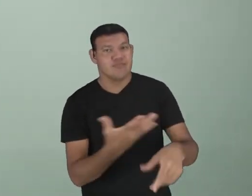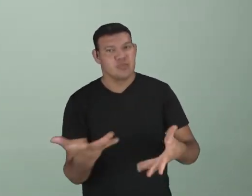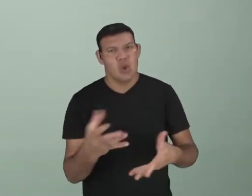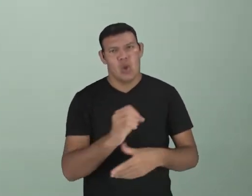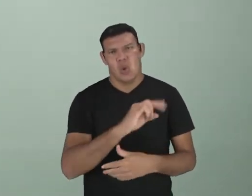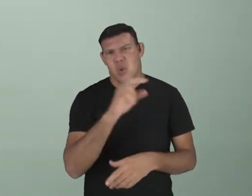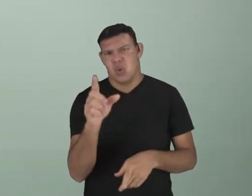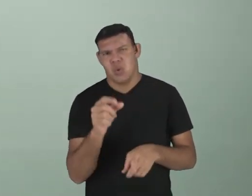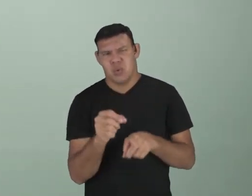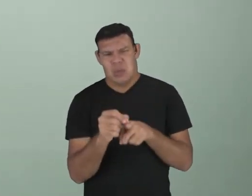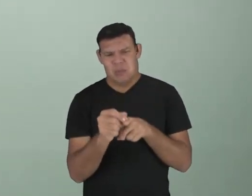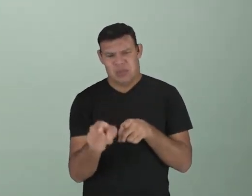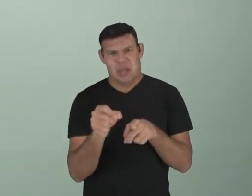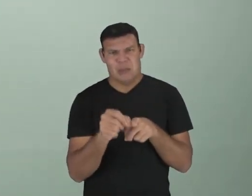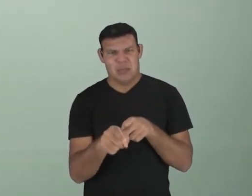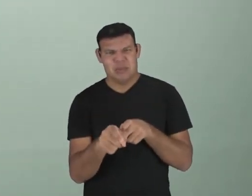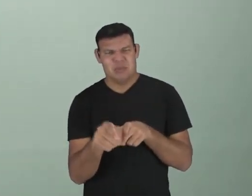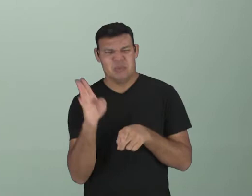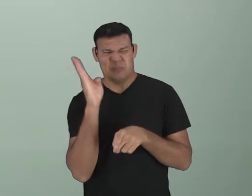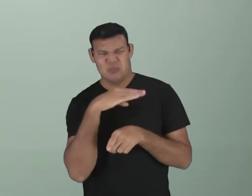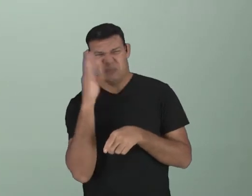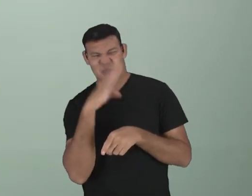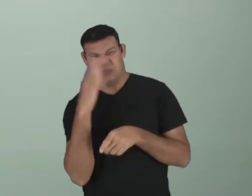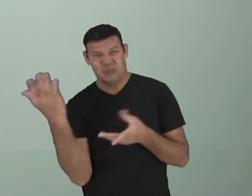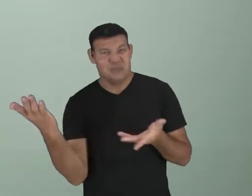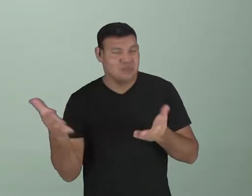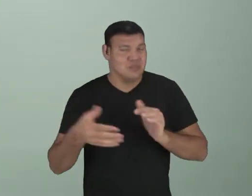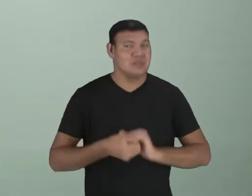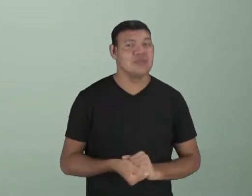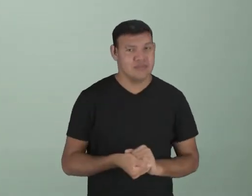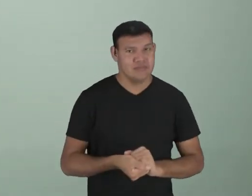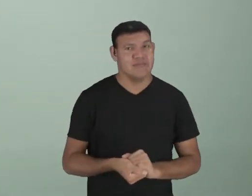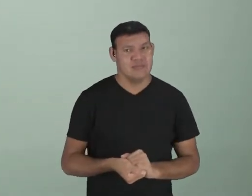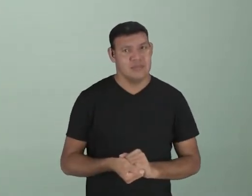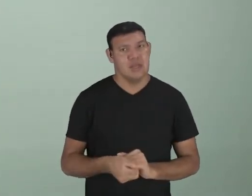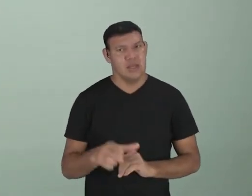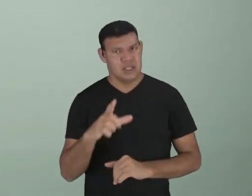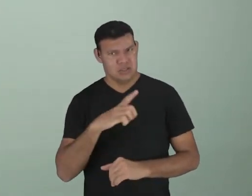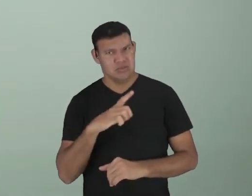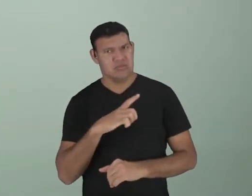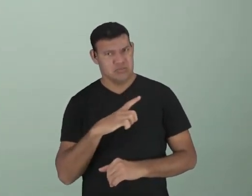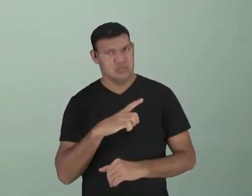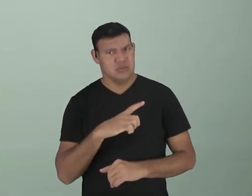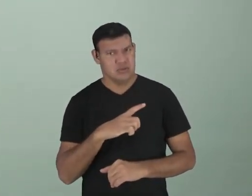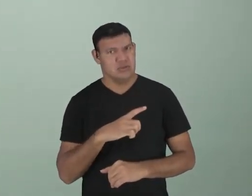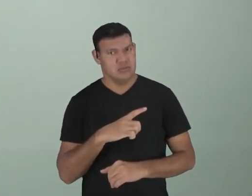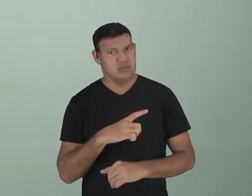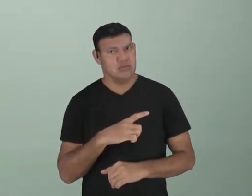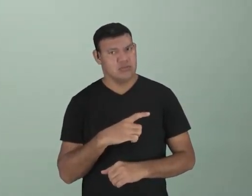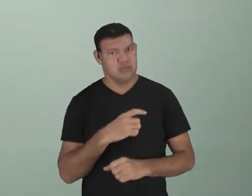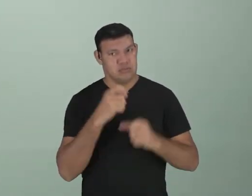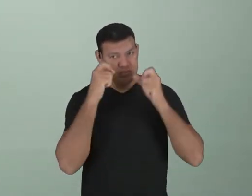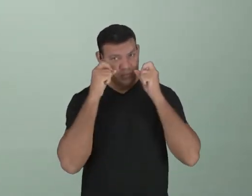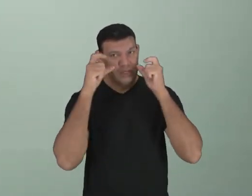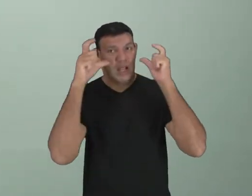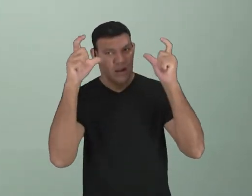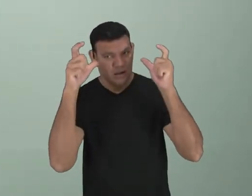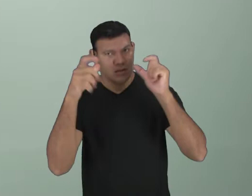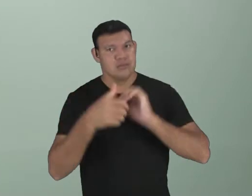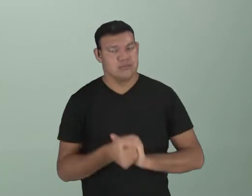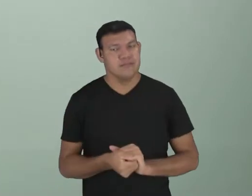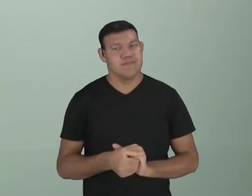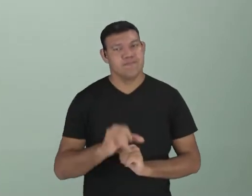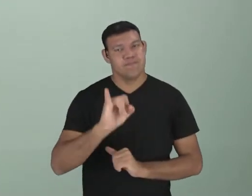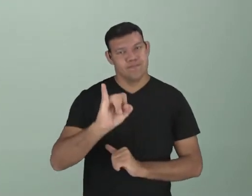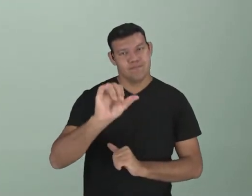né, ou algum líquido com um cheiro ruim. Então, são sintomas. Se você tem algum desses sintomas, já é um sinal, né, de que